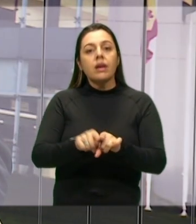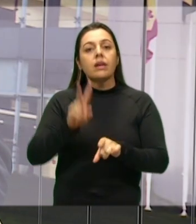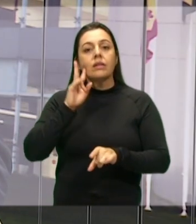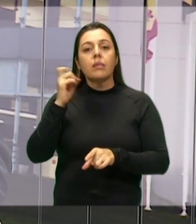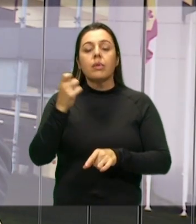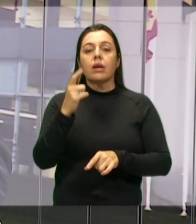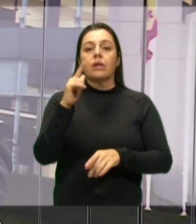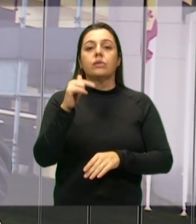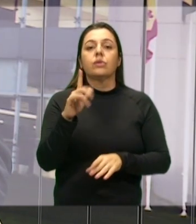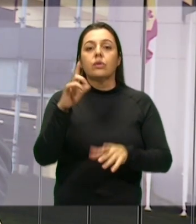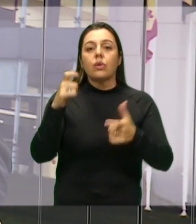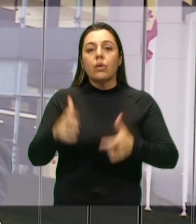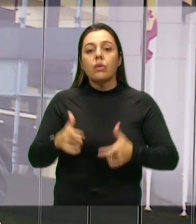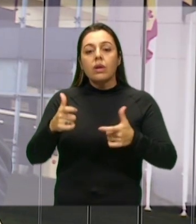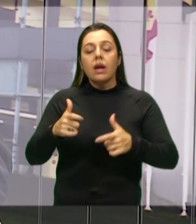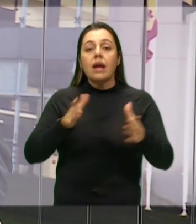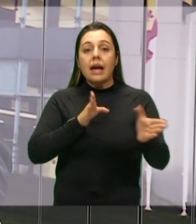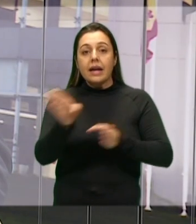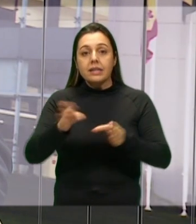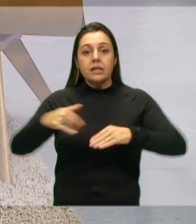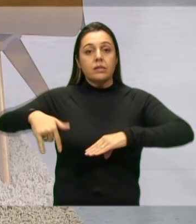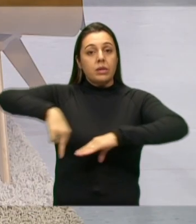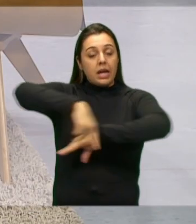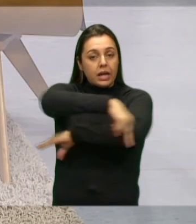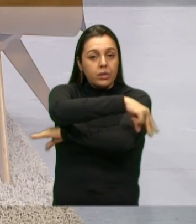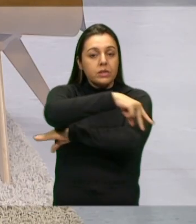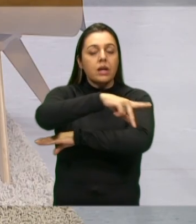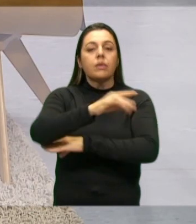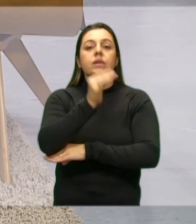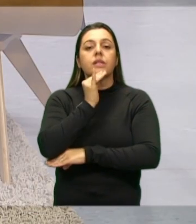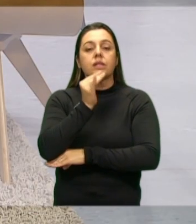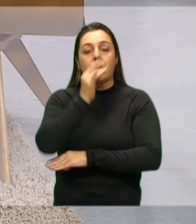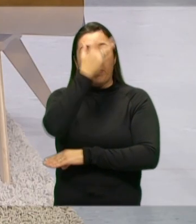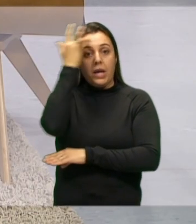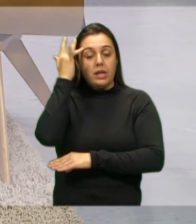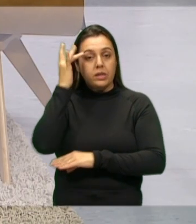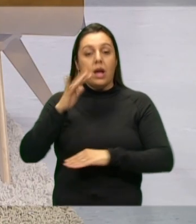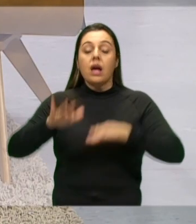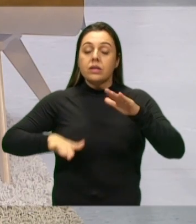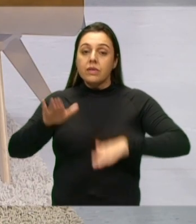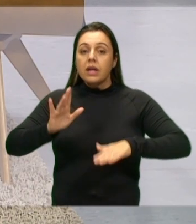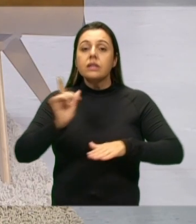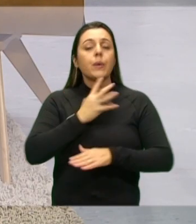dos postes aqui em Itajaí, a acessibilidade das calçadas. Um exemplo, as pessoas